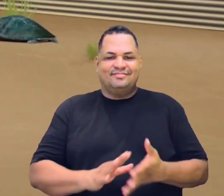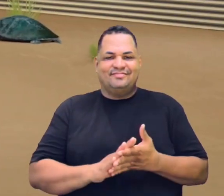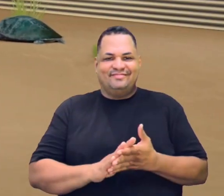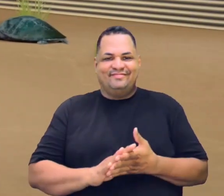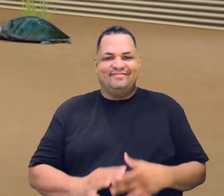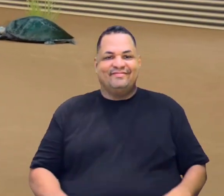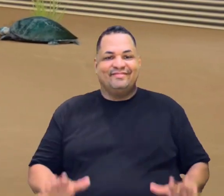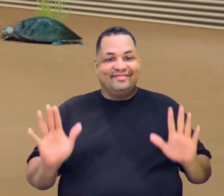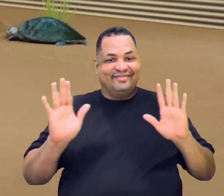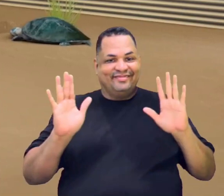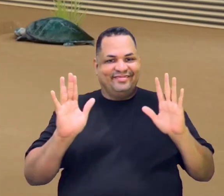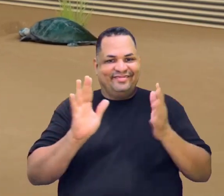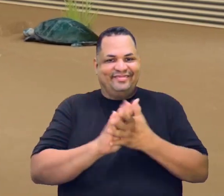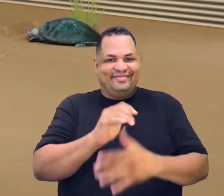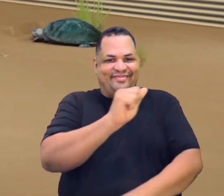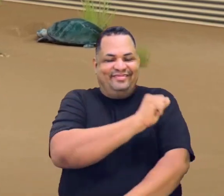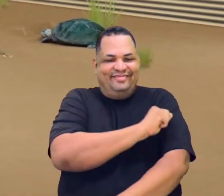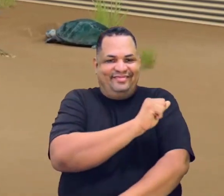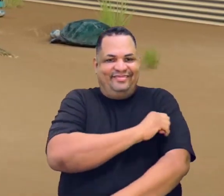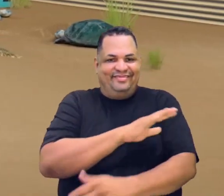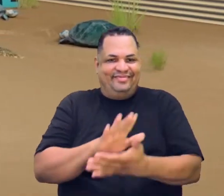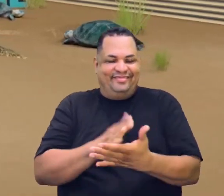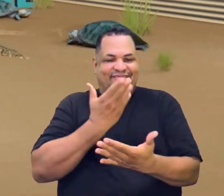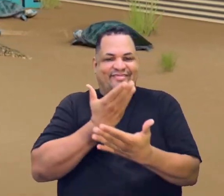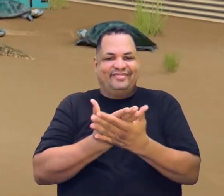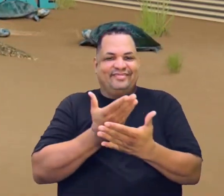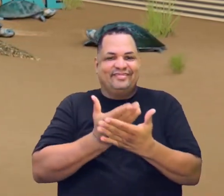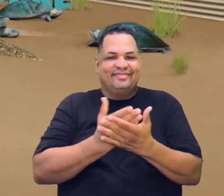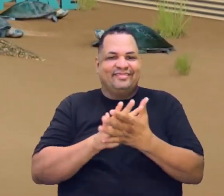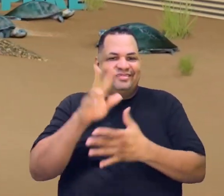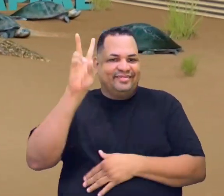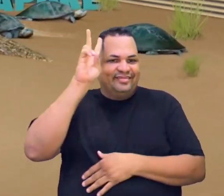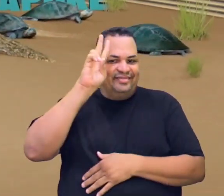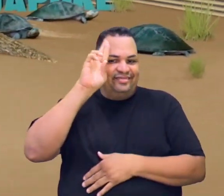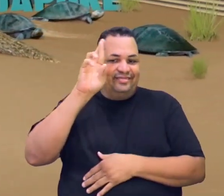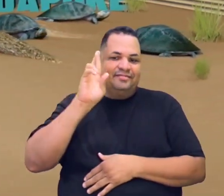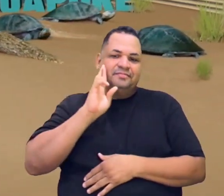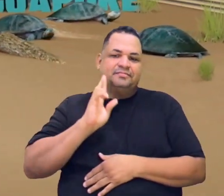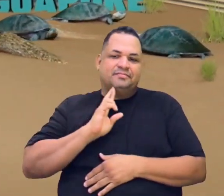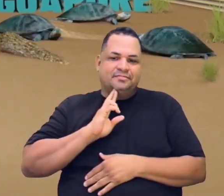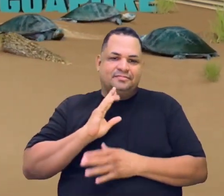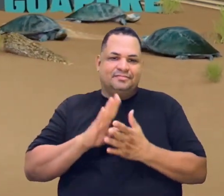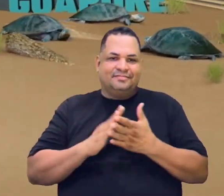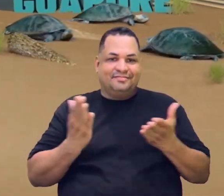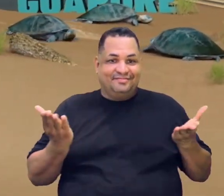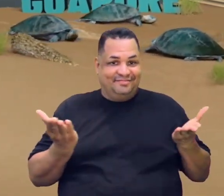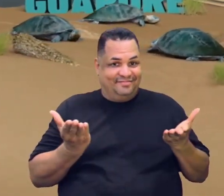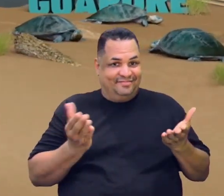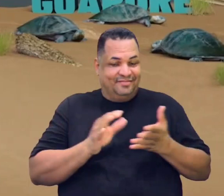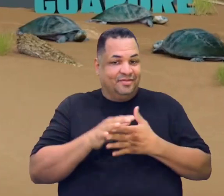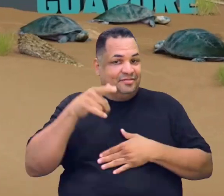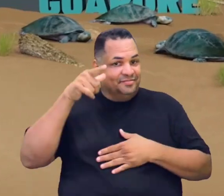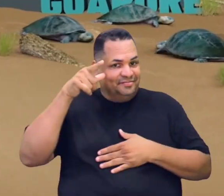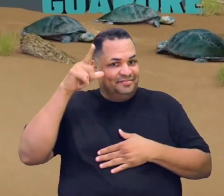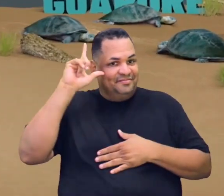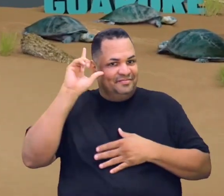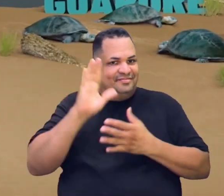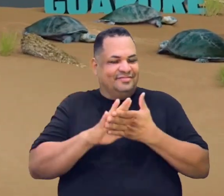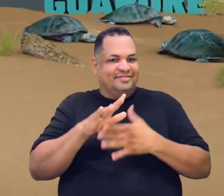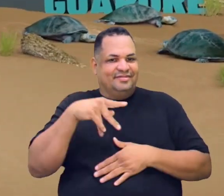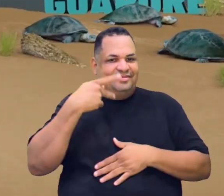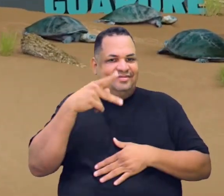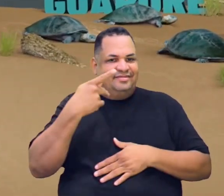Salve, salve, alunos! Chegamos para mais uma aula de História de Rondônia. Olha que ontem nós tivemos a